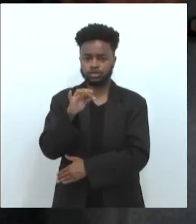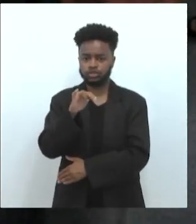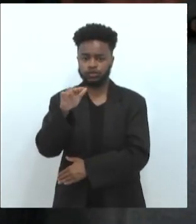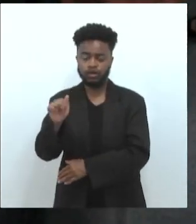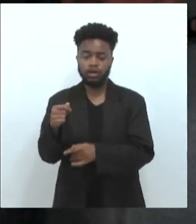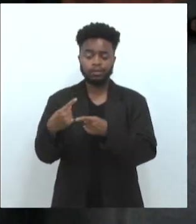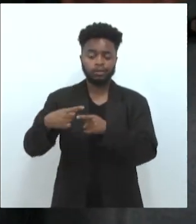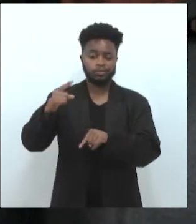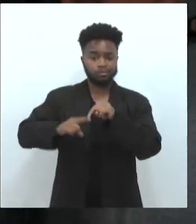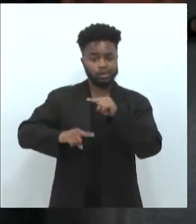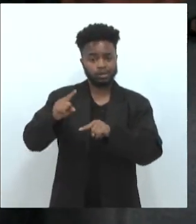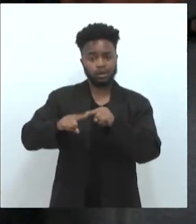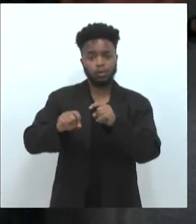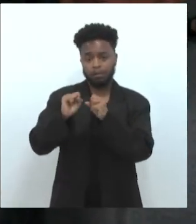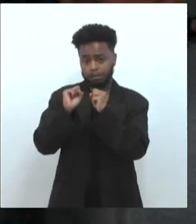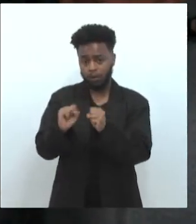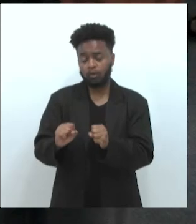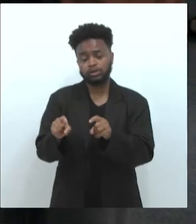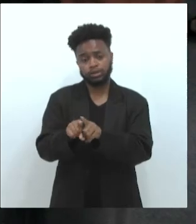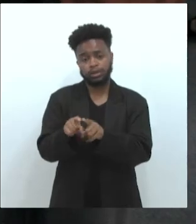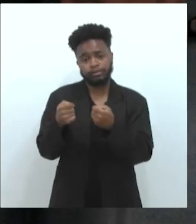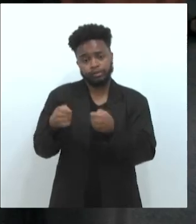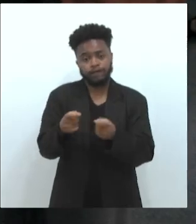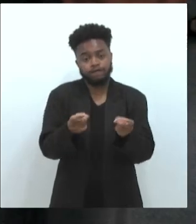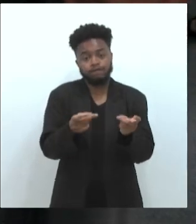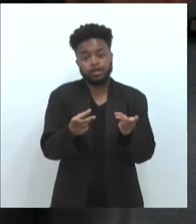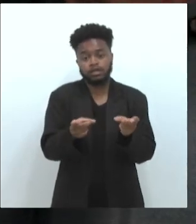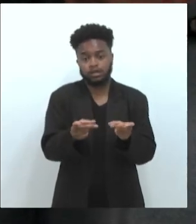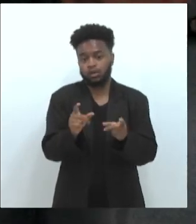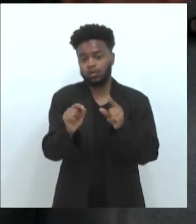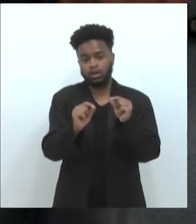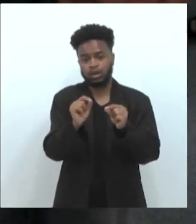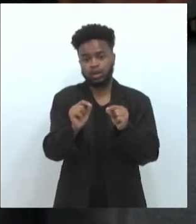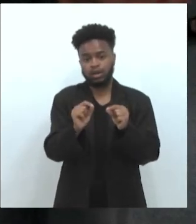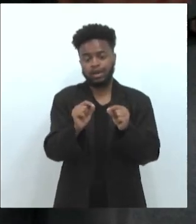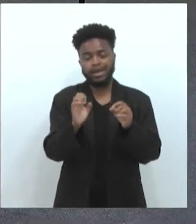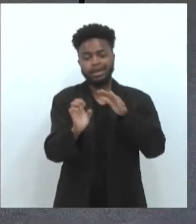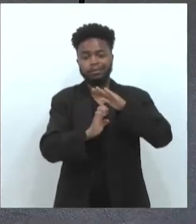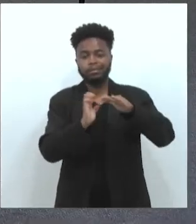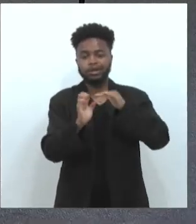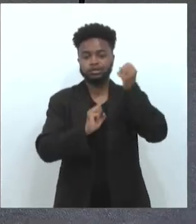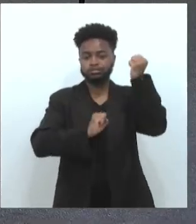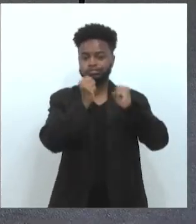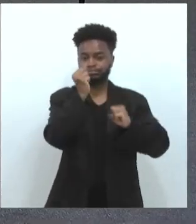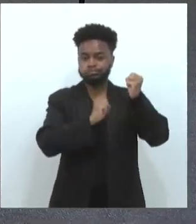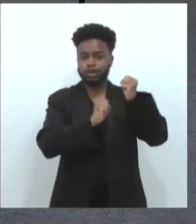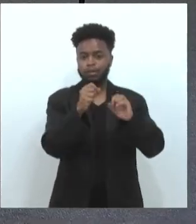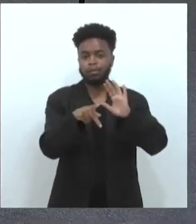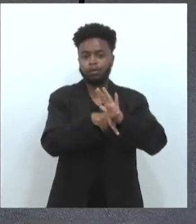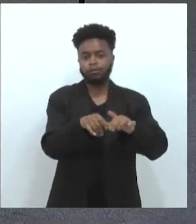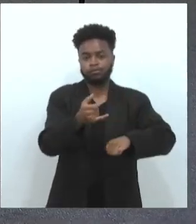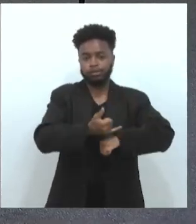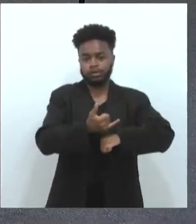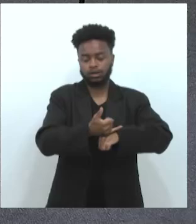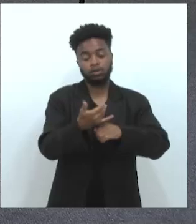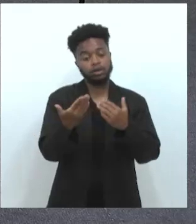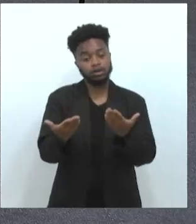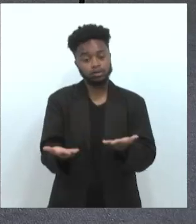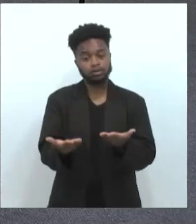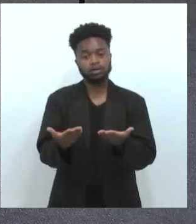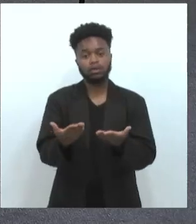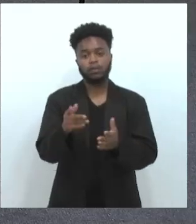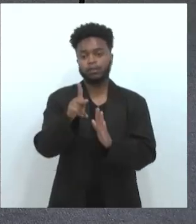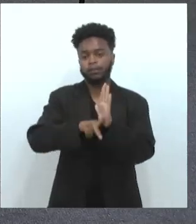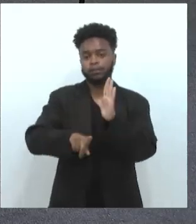que pode e deve ser vendido para uma siderúrgica. Então, esse projeto